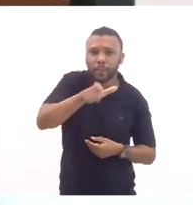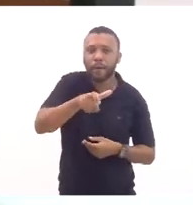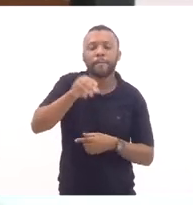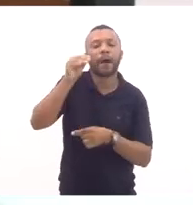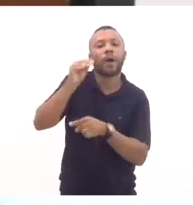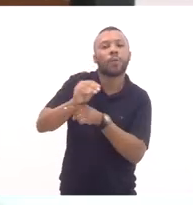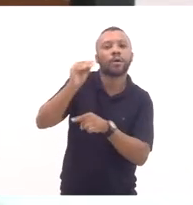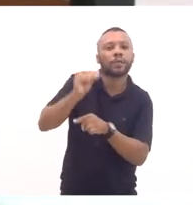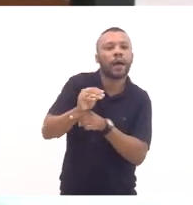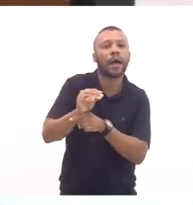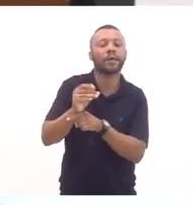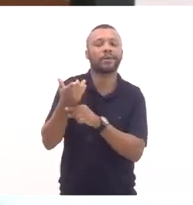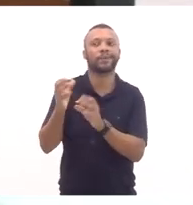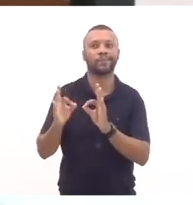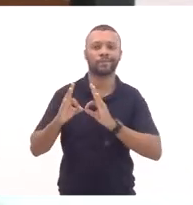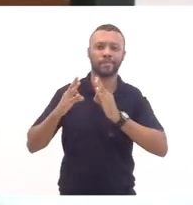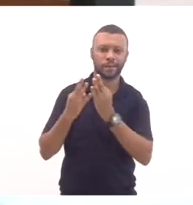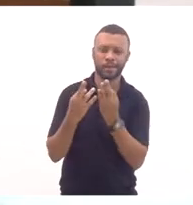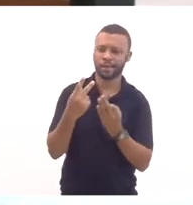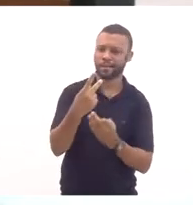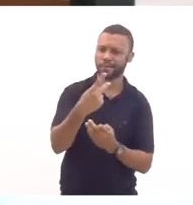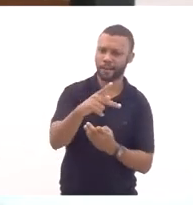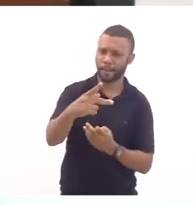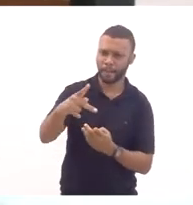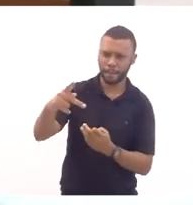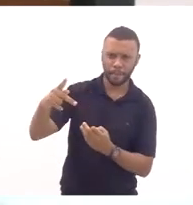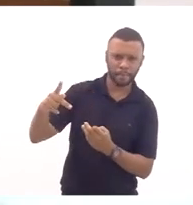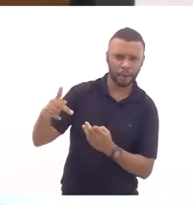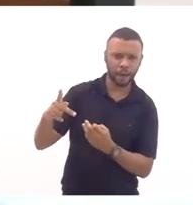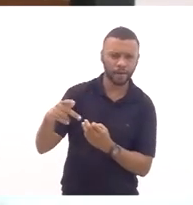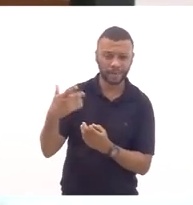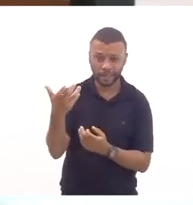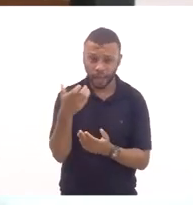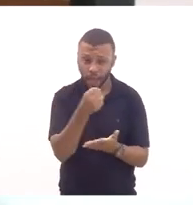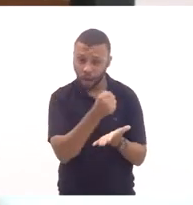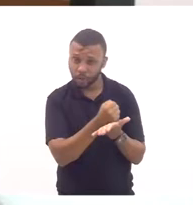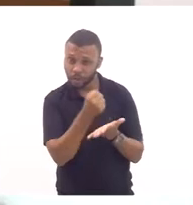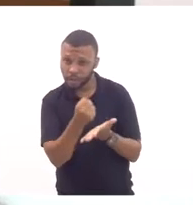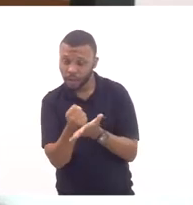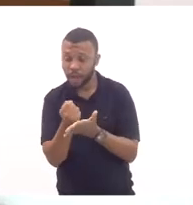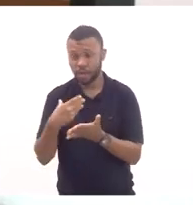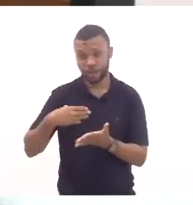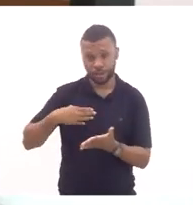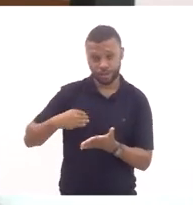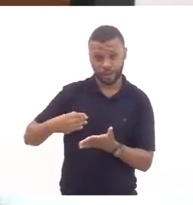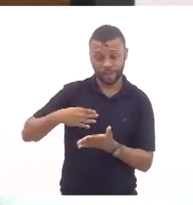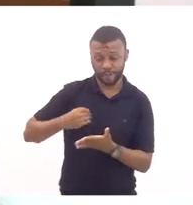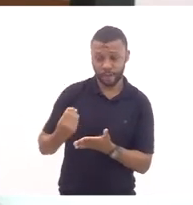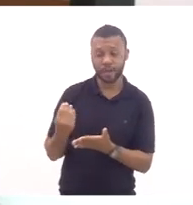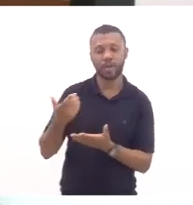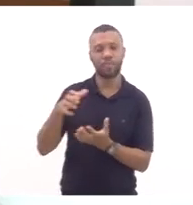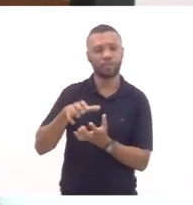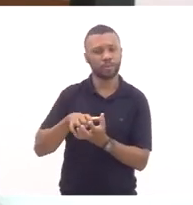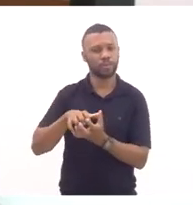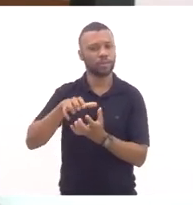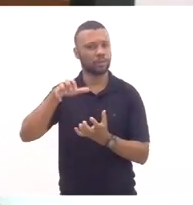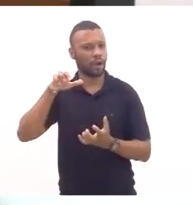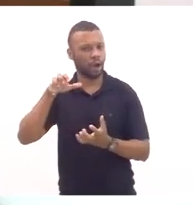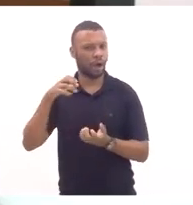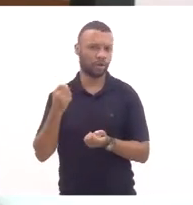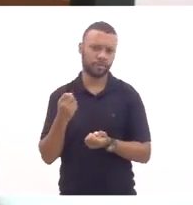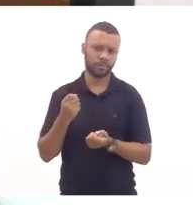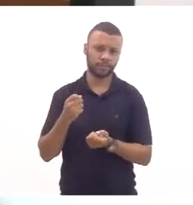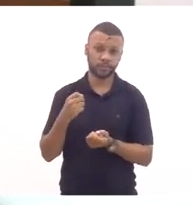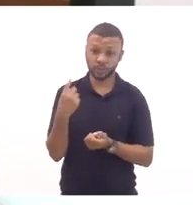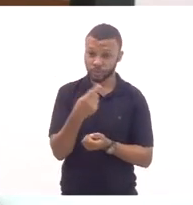para cuidar dos seus bens maiores, que são a sua família, os seus filhos, os seus idosos, que são os